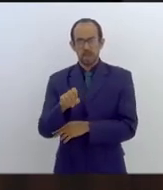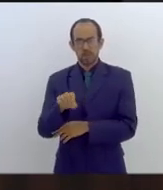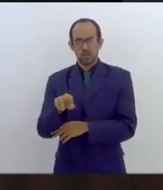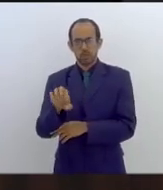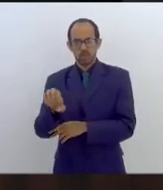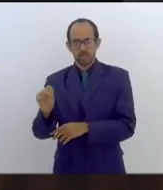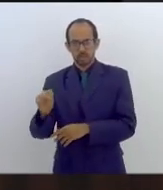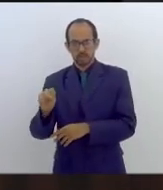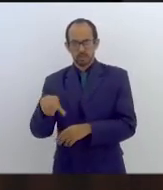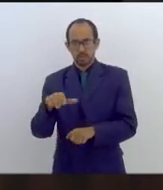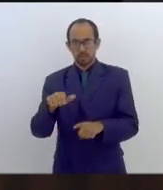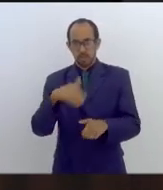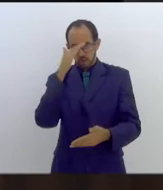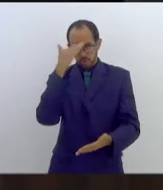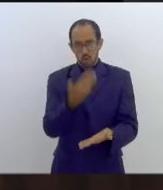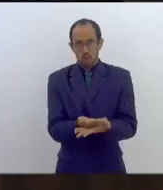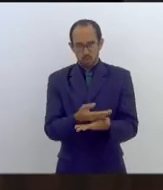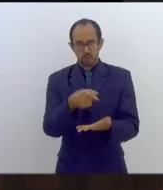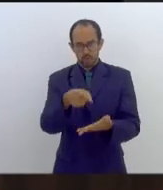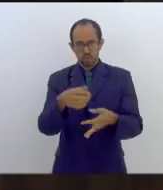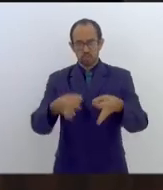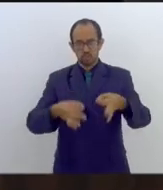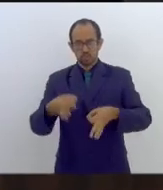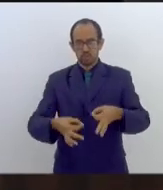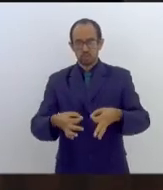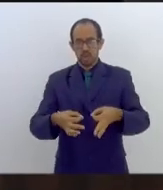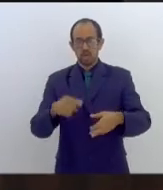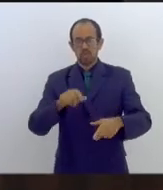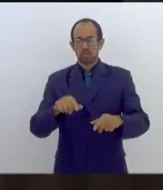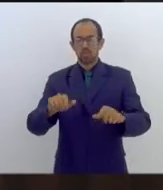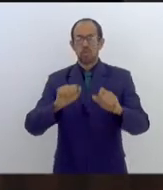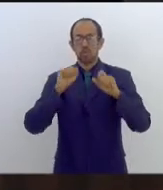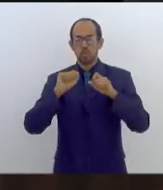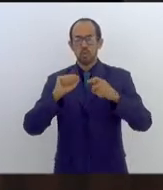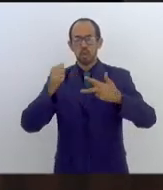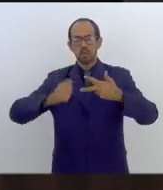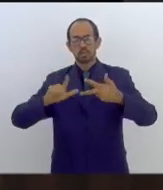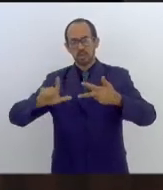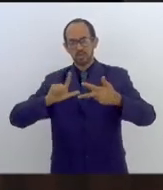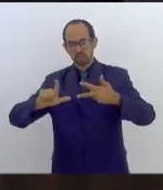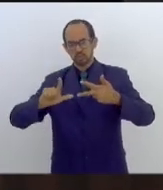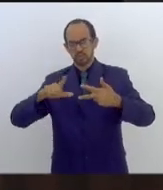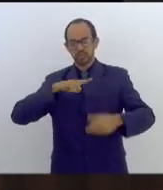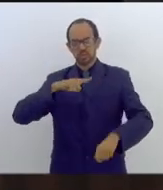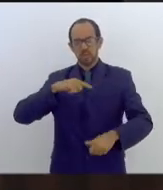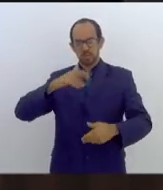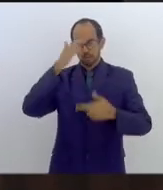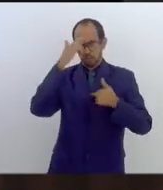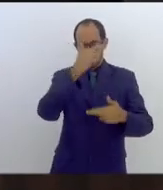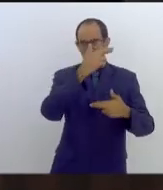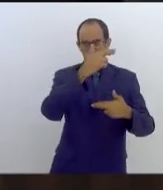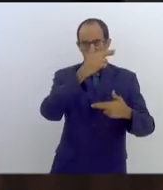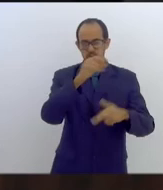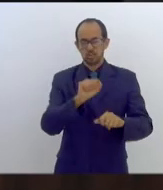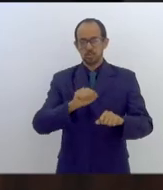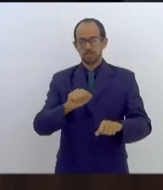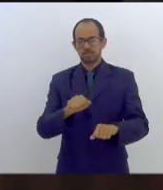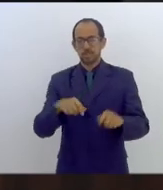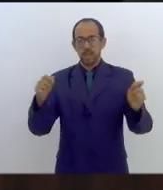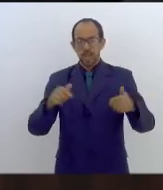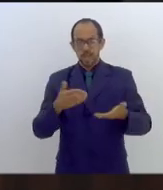nossa confiança no poder judiciário Com quem o legislativo mantém uma relação de profundo respeito e essa sintonia tem possibilidade